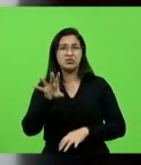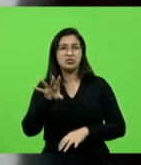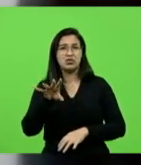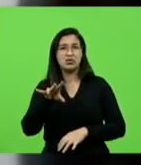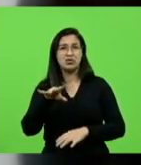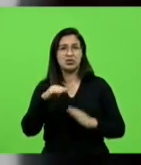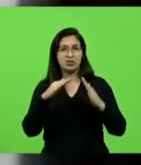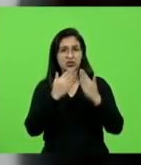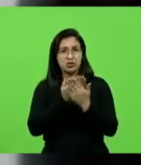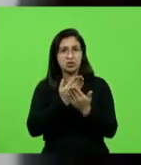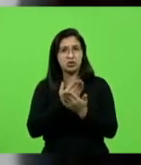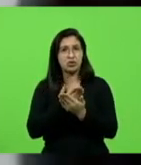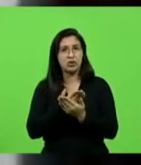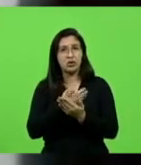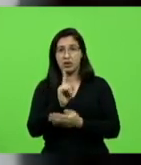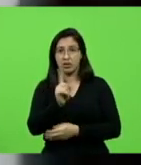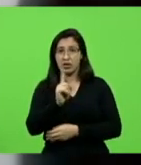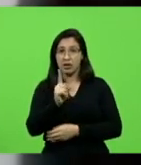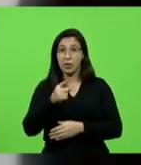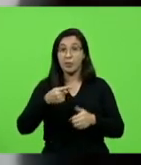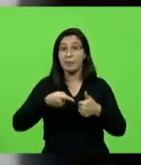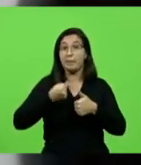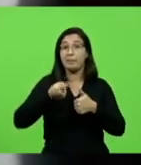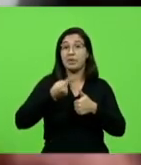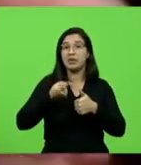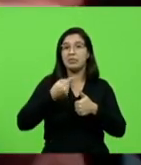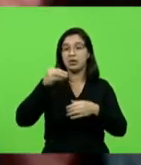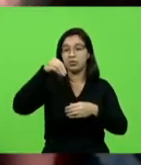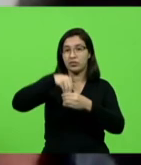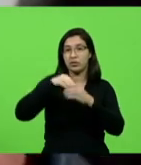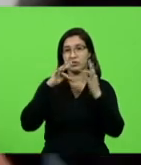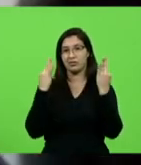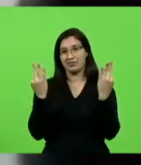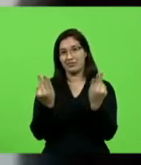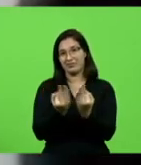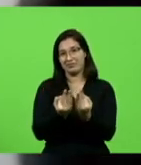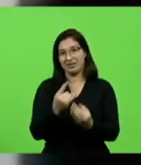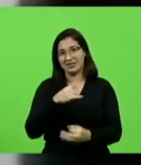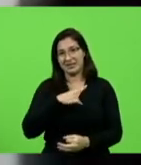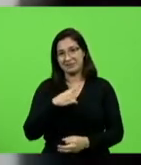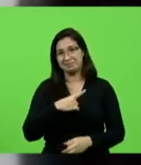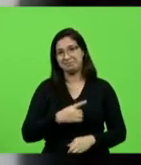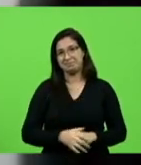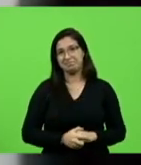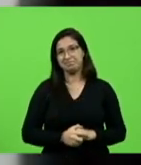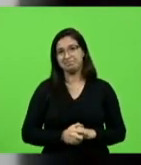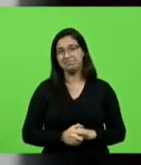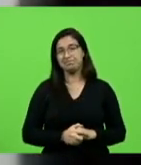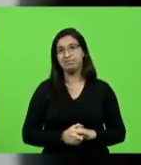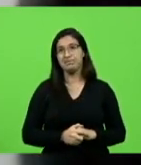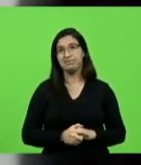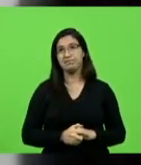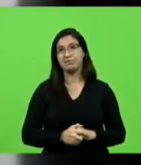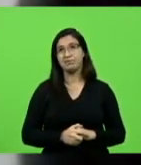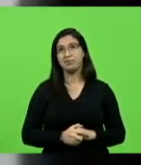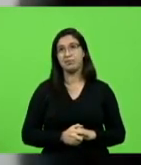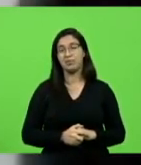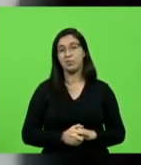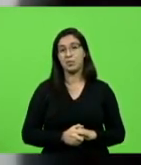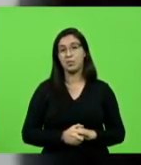A educação acontece, em primeiro lugar, na família. E os